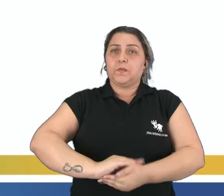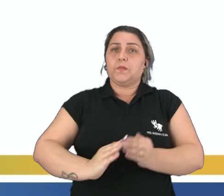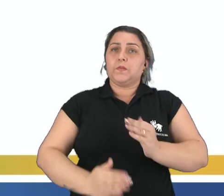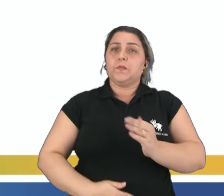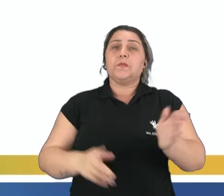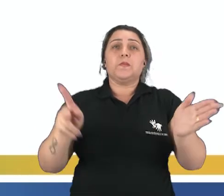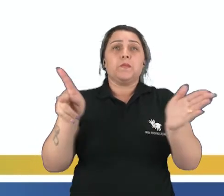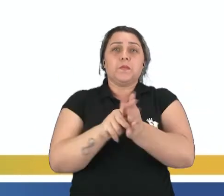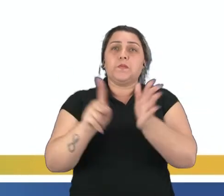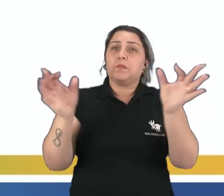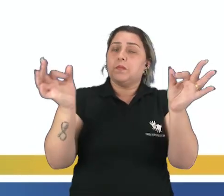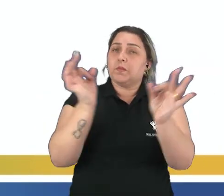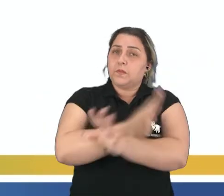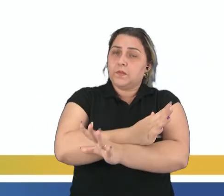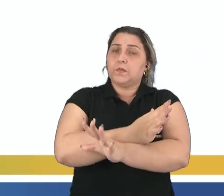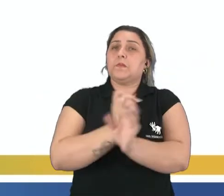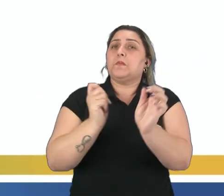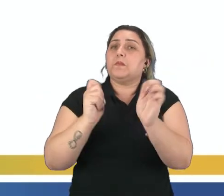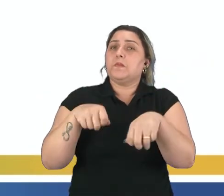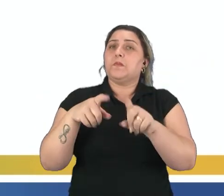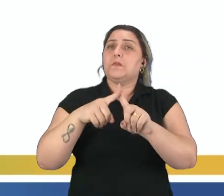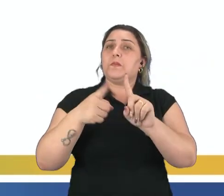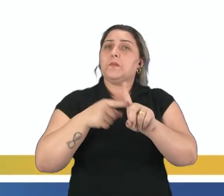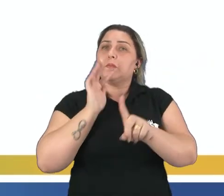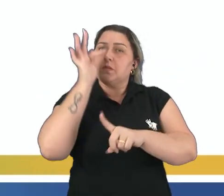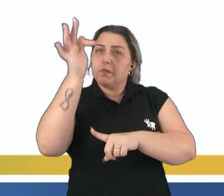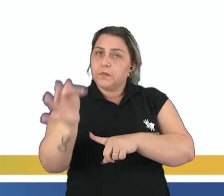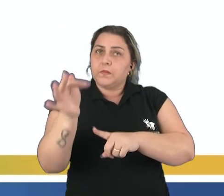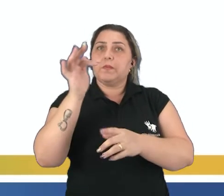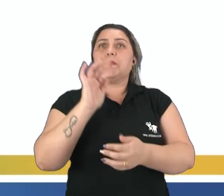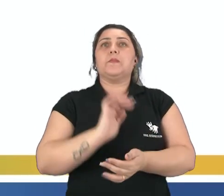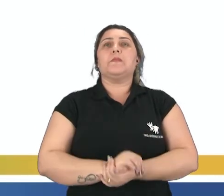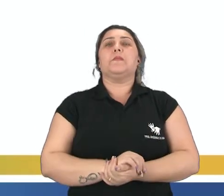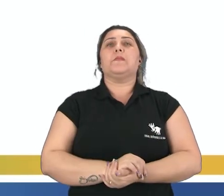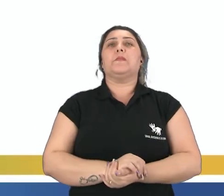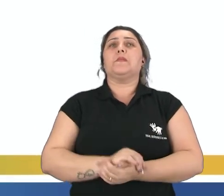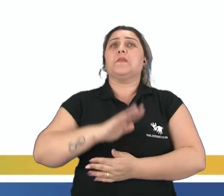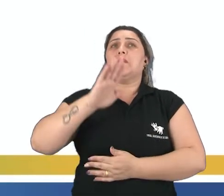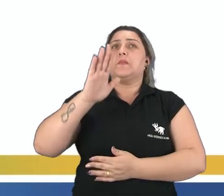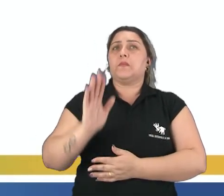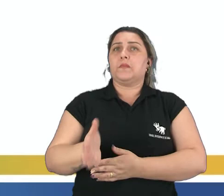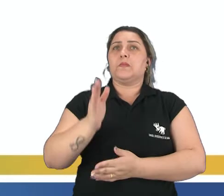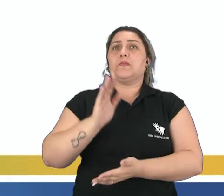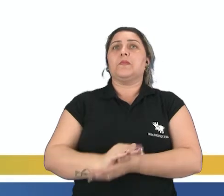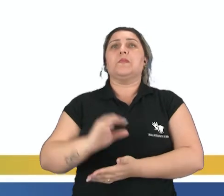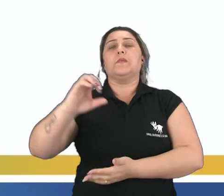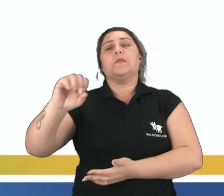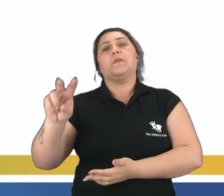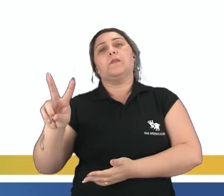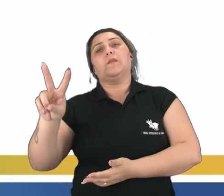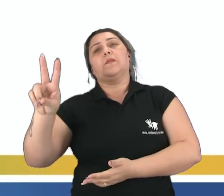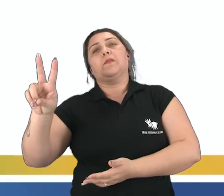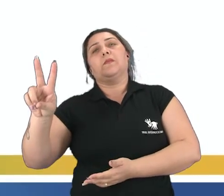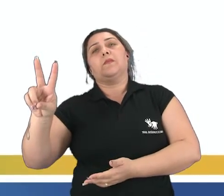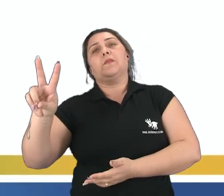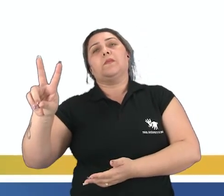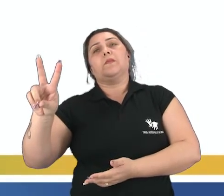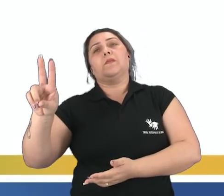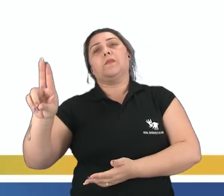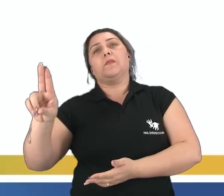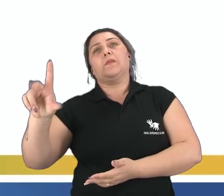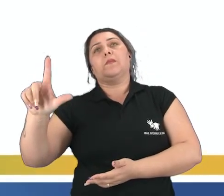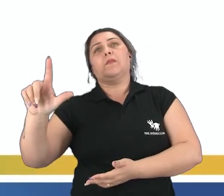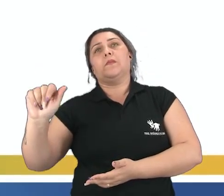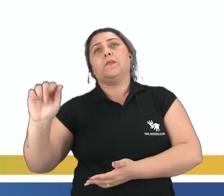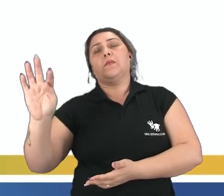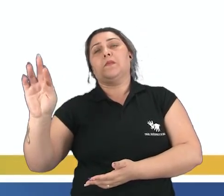e pronto para uma possível gravidez. Já na fase ovulatória, o que vai acontecer?